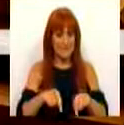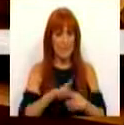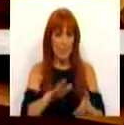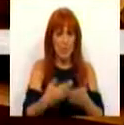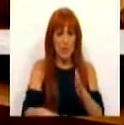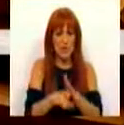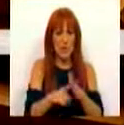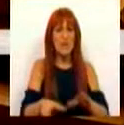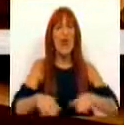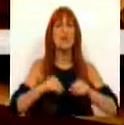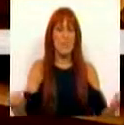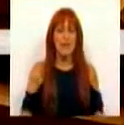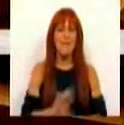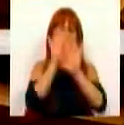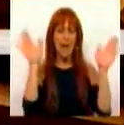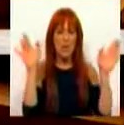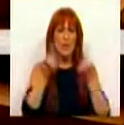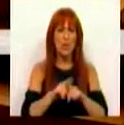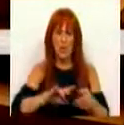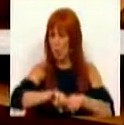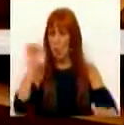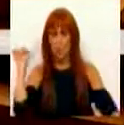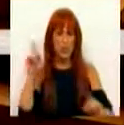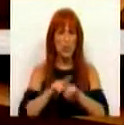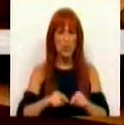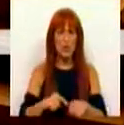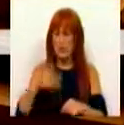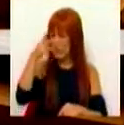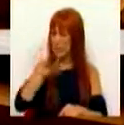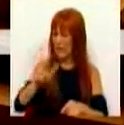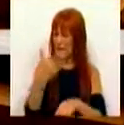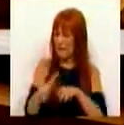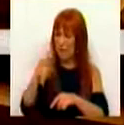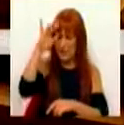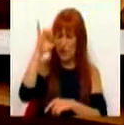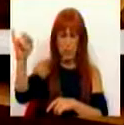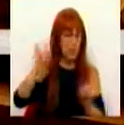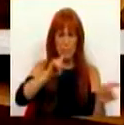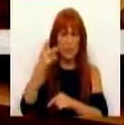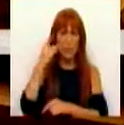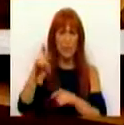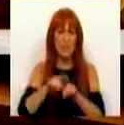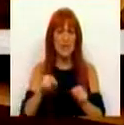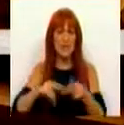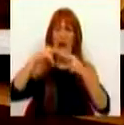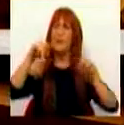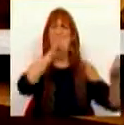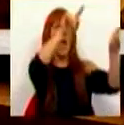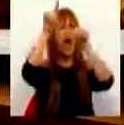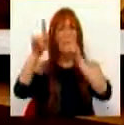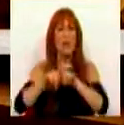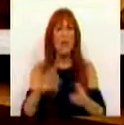esta proposta de lei, assume claramente uma ruptura com o preconceito ideológico dos que veem nas